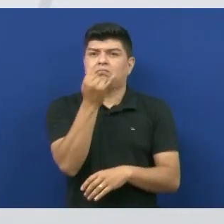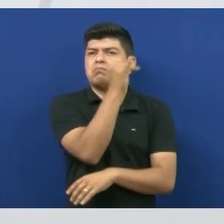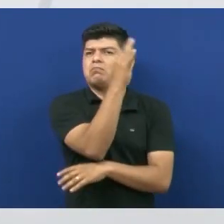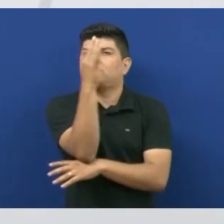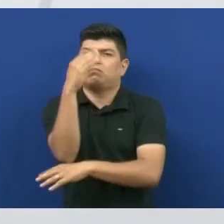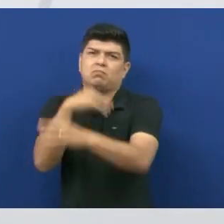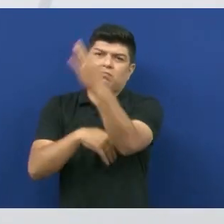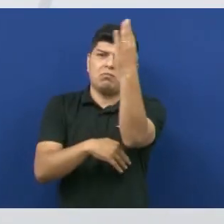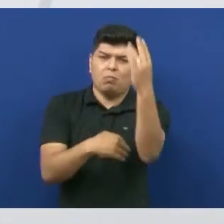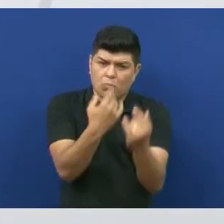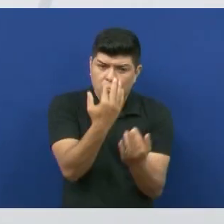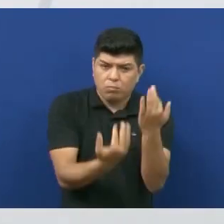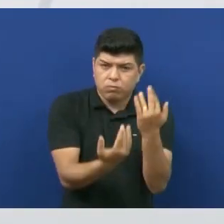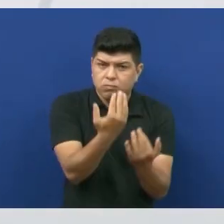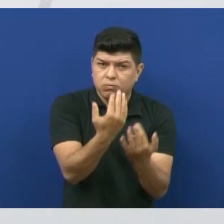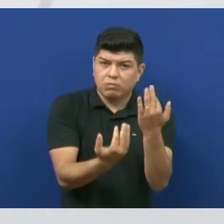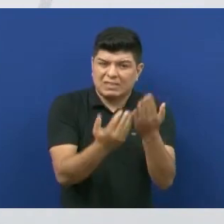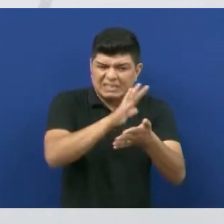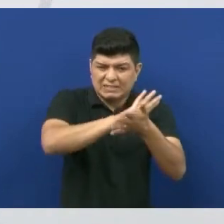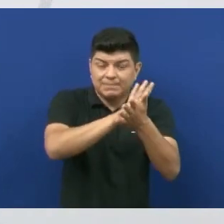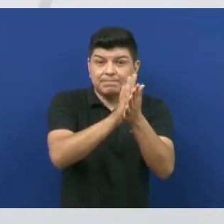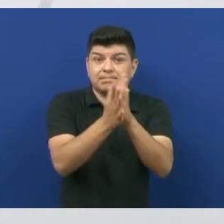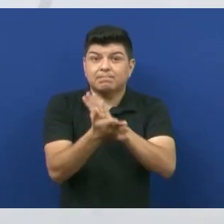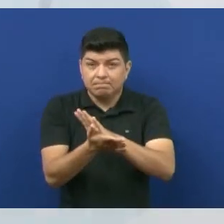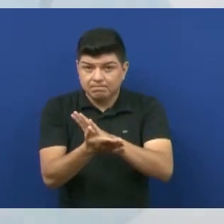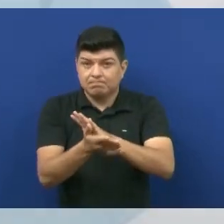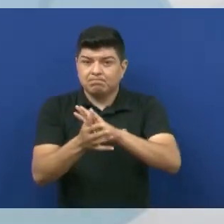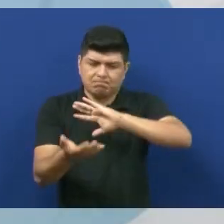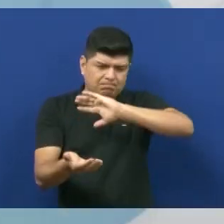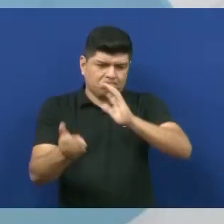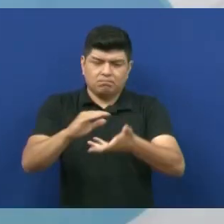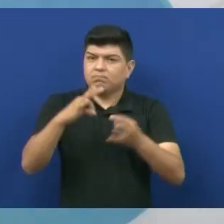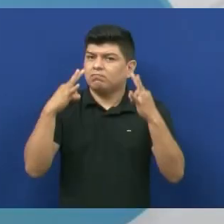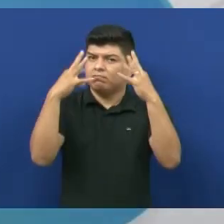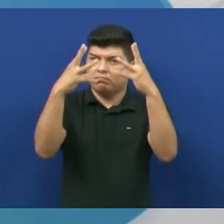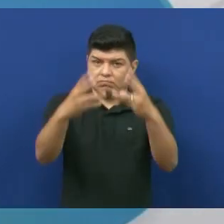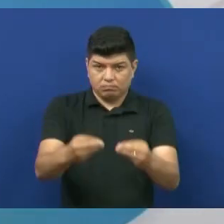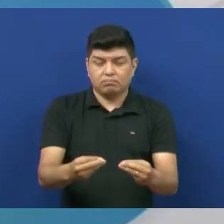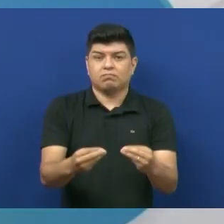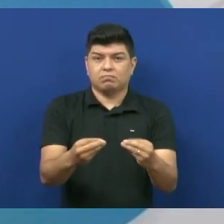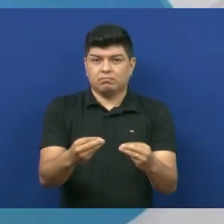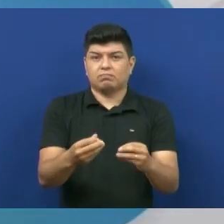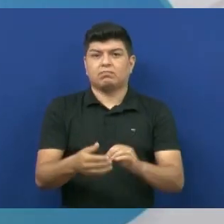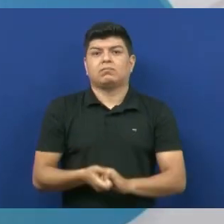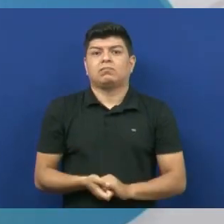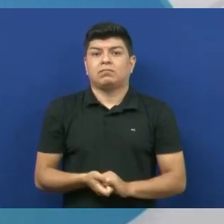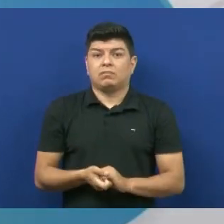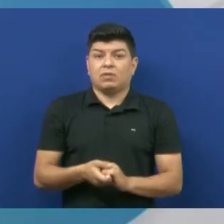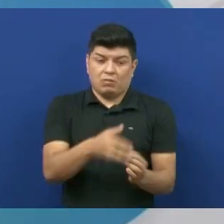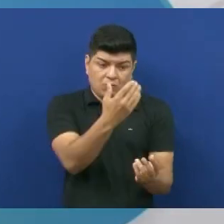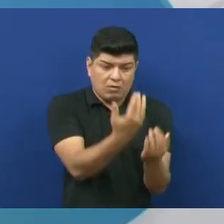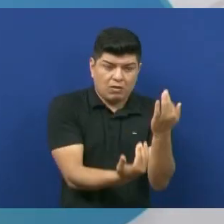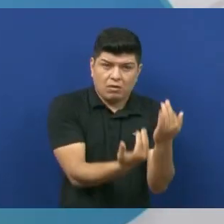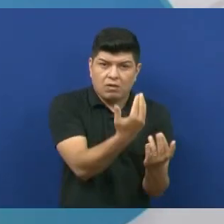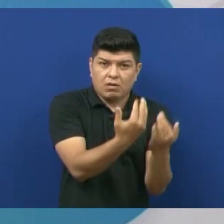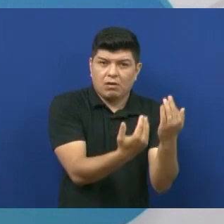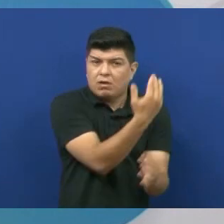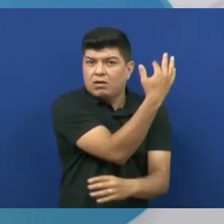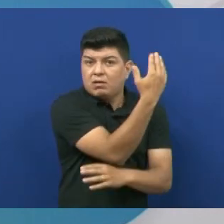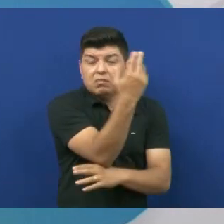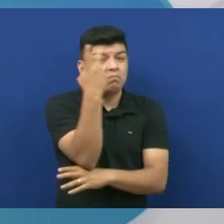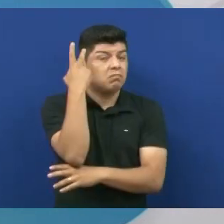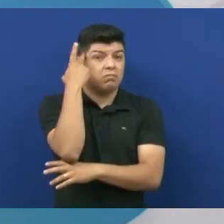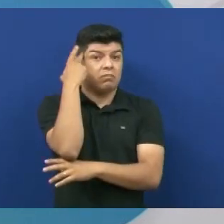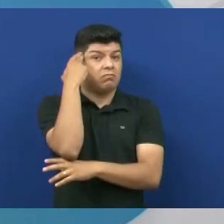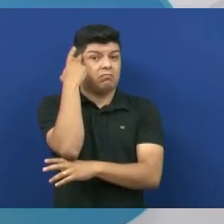pode sofrer uma queimada e ser transformada completamente aquela paisagem. Essa queimada pode ter sido